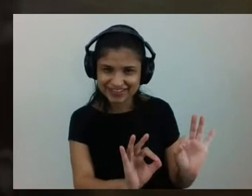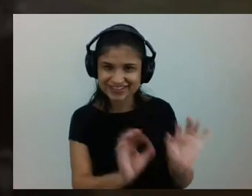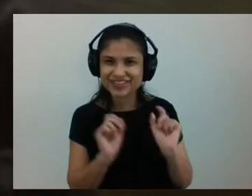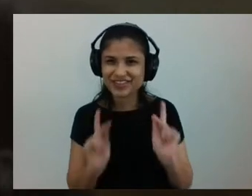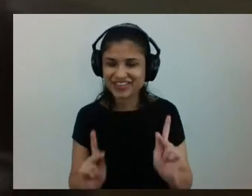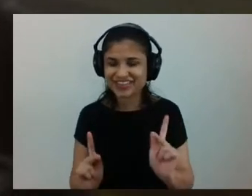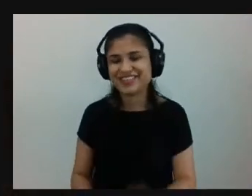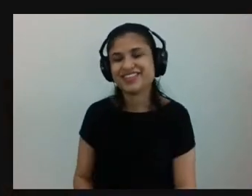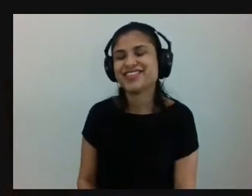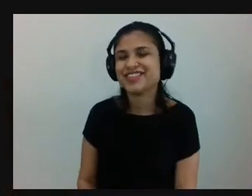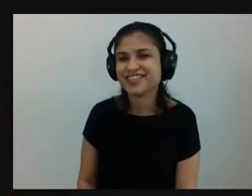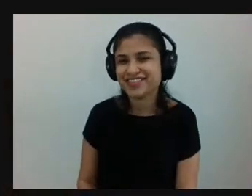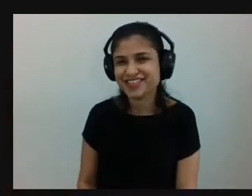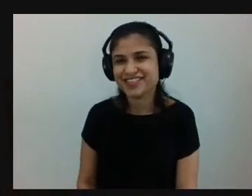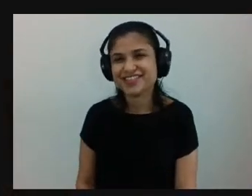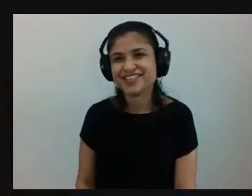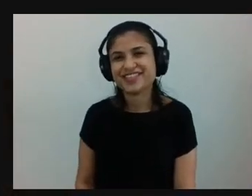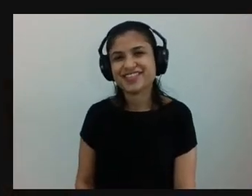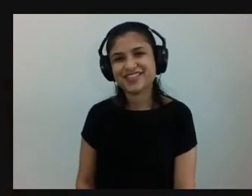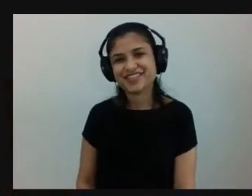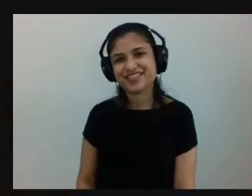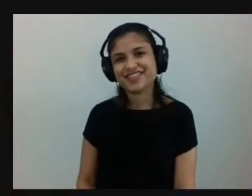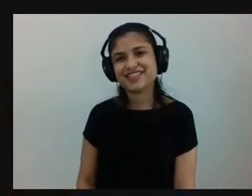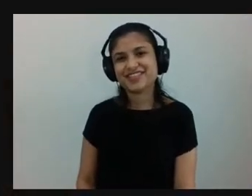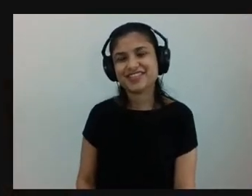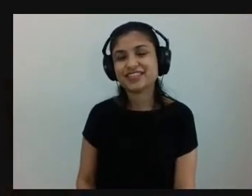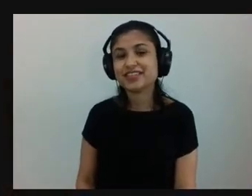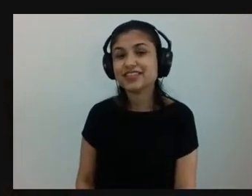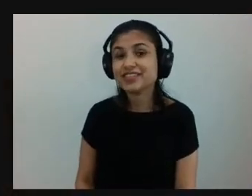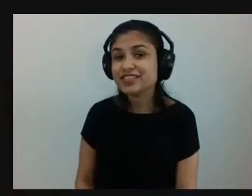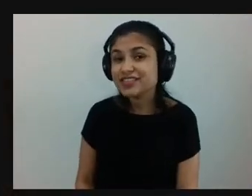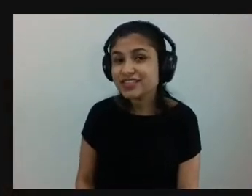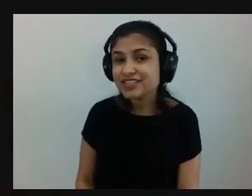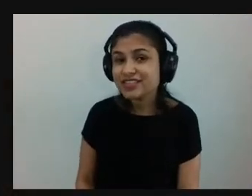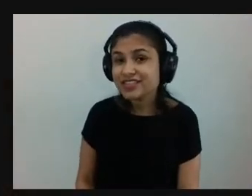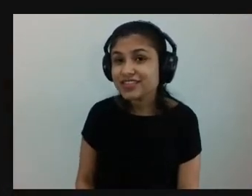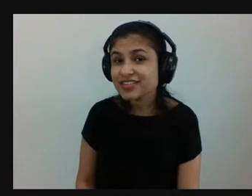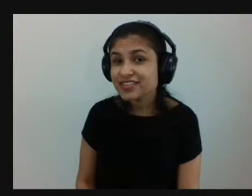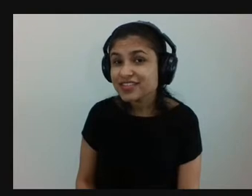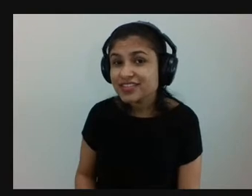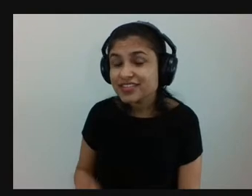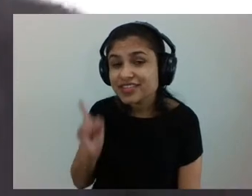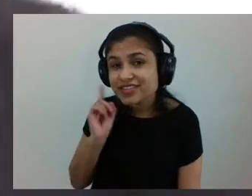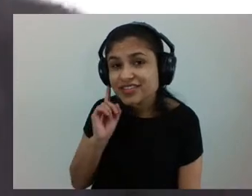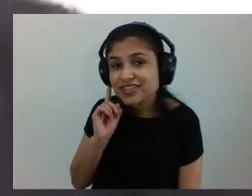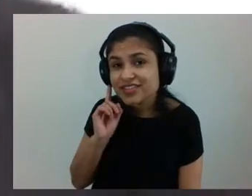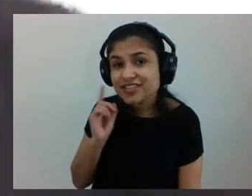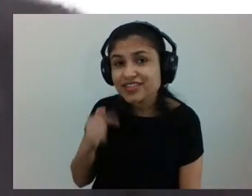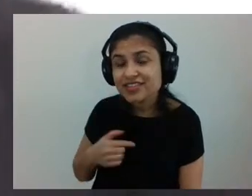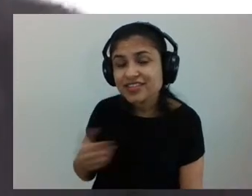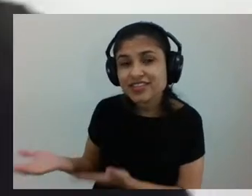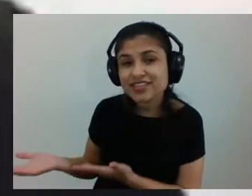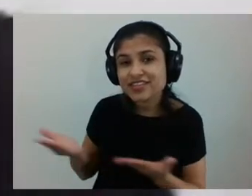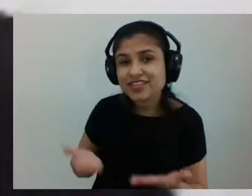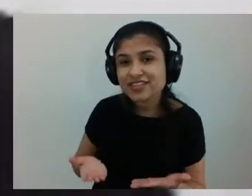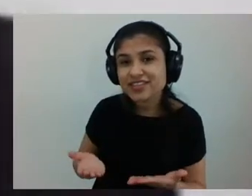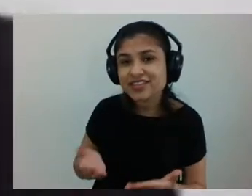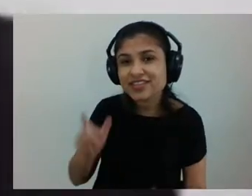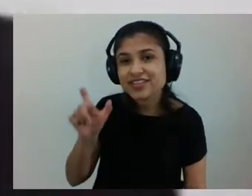Fernando. Isso, ok. Então, eu passo a palavra primeiro cada